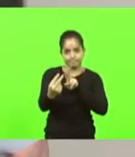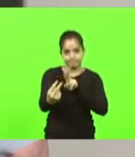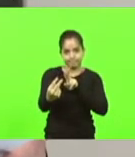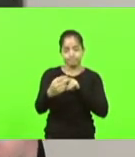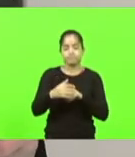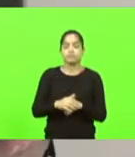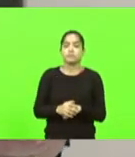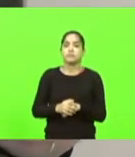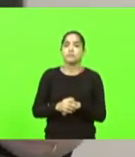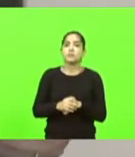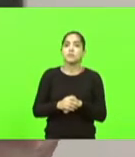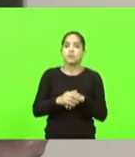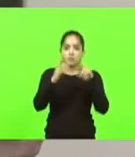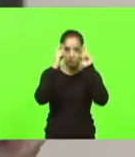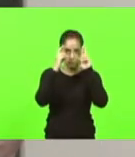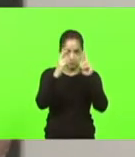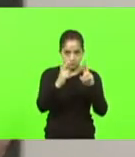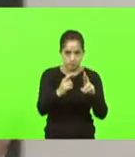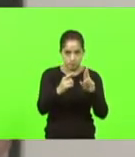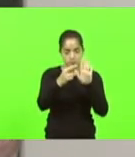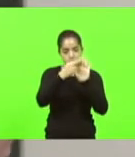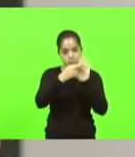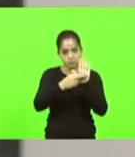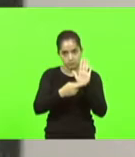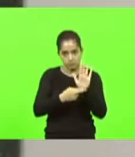respeitando os protocolos da pandemia da